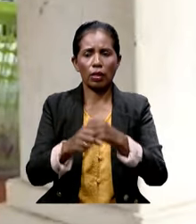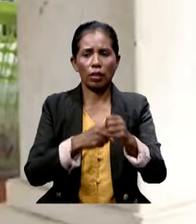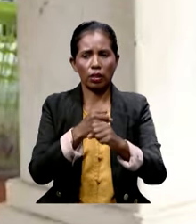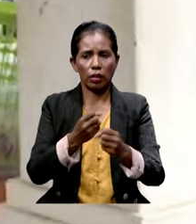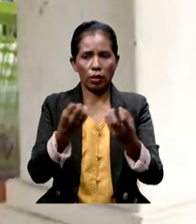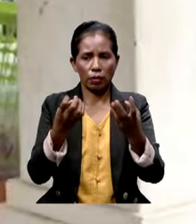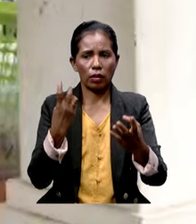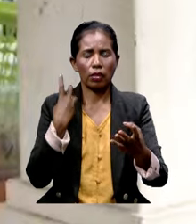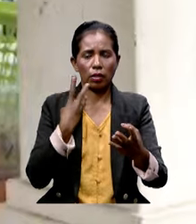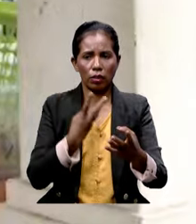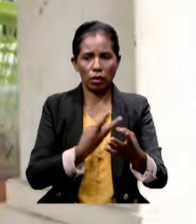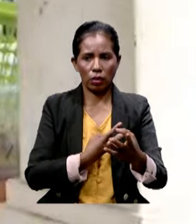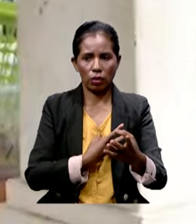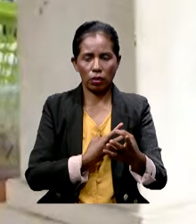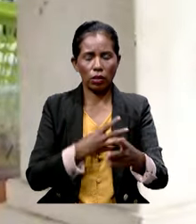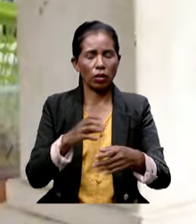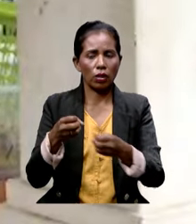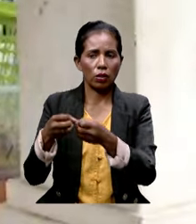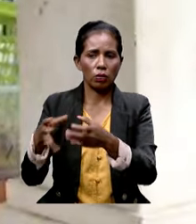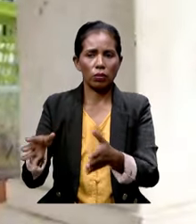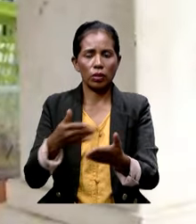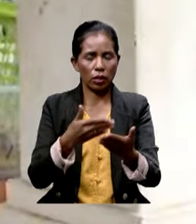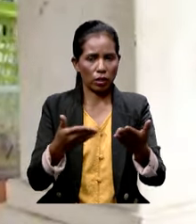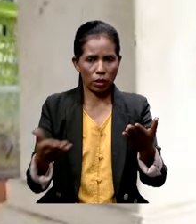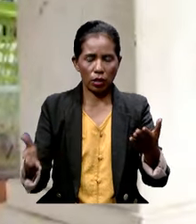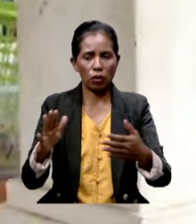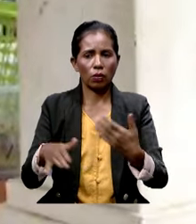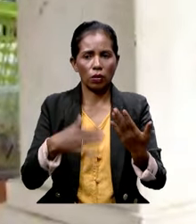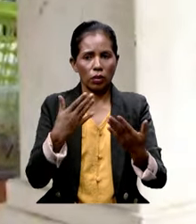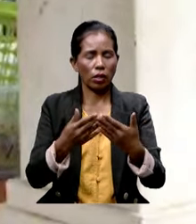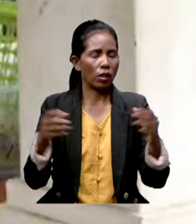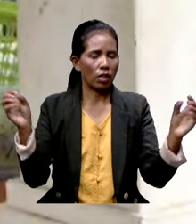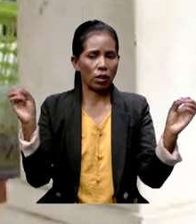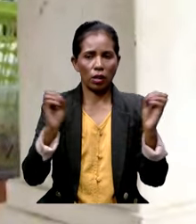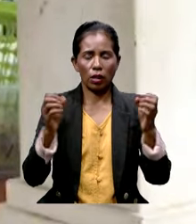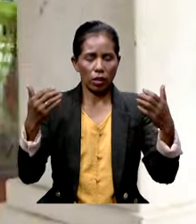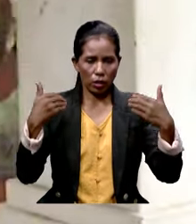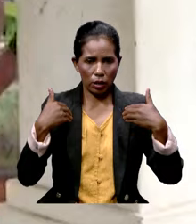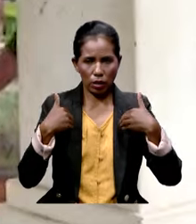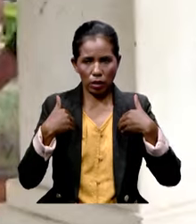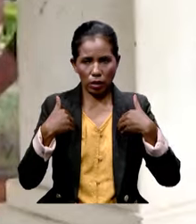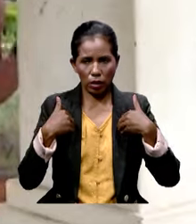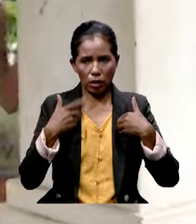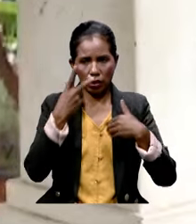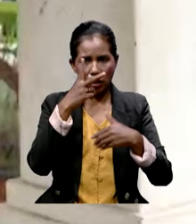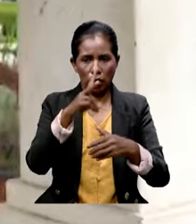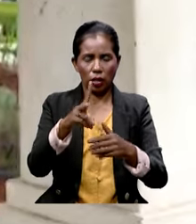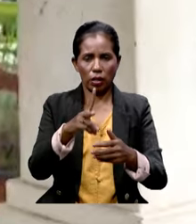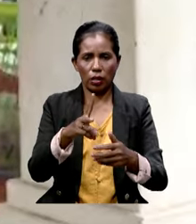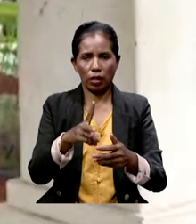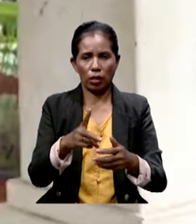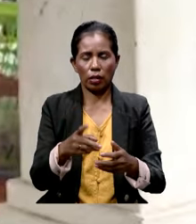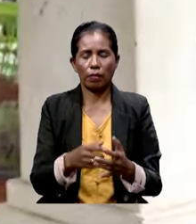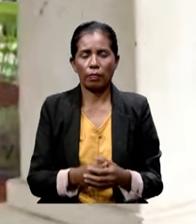tinan barak nilaran ke ita kusik sesang sira laiha acompanhamento.